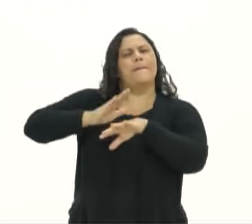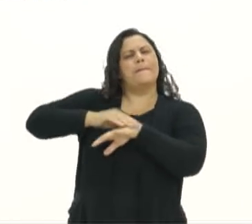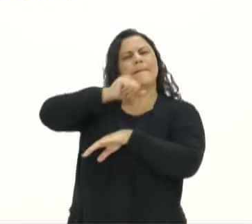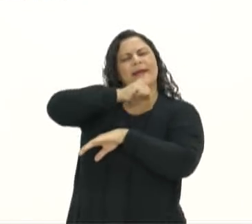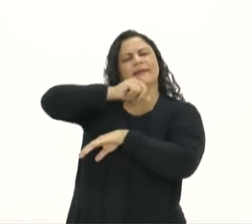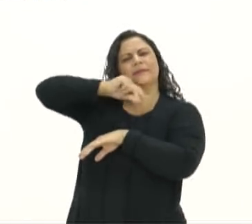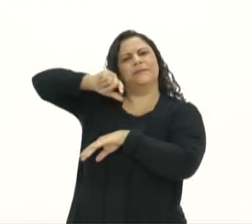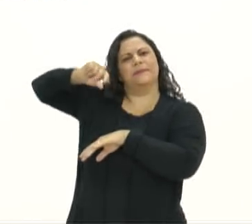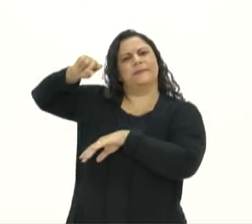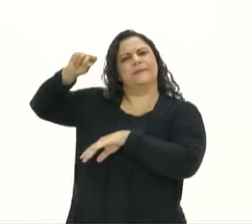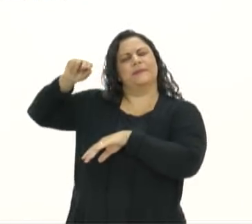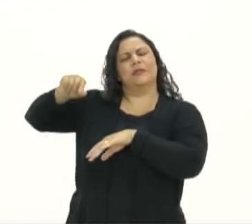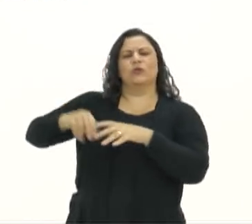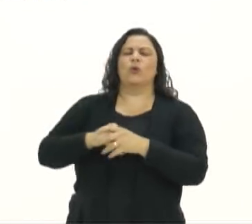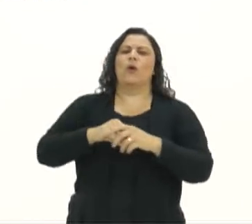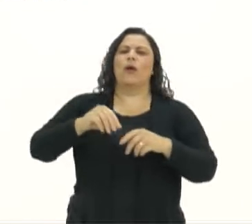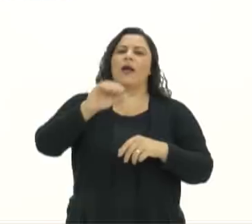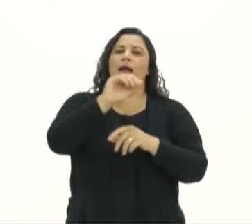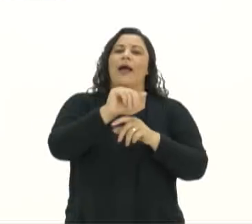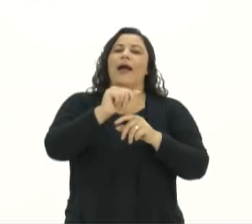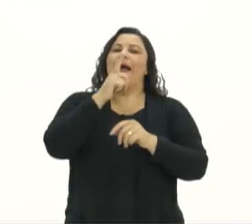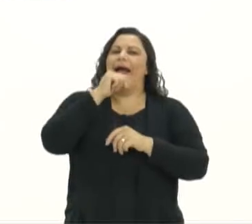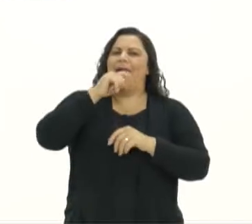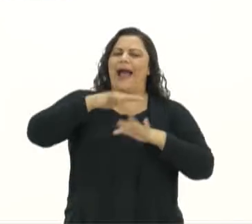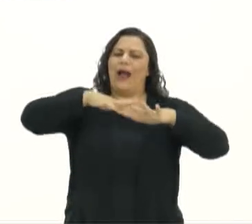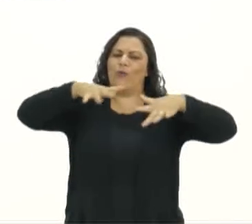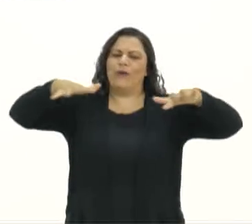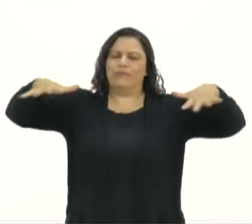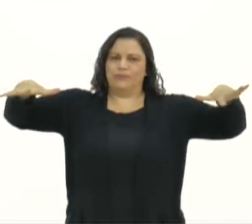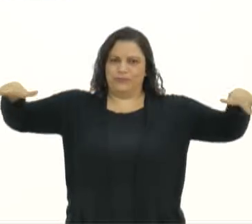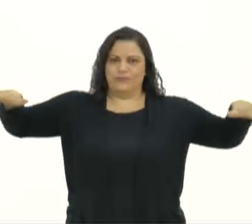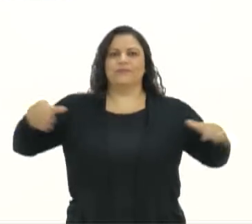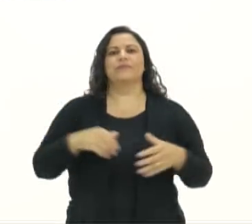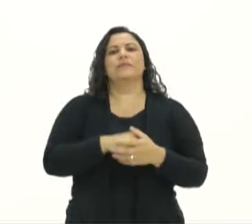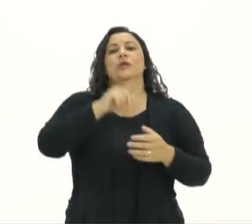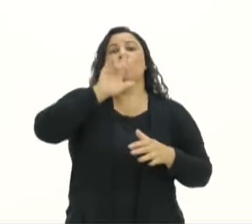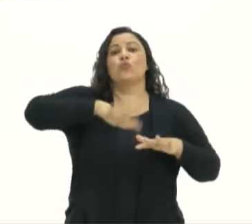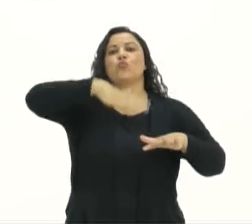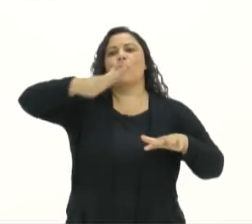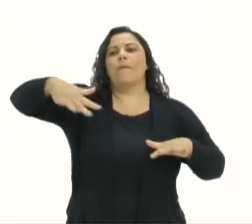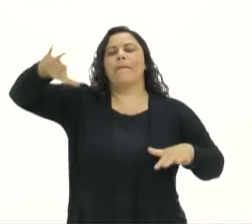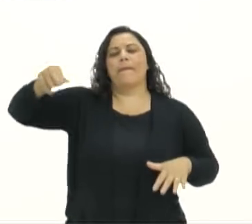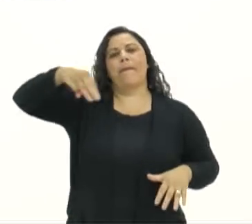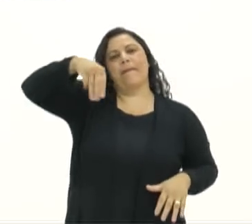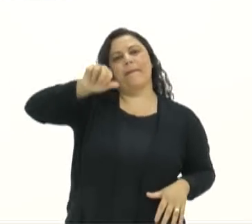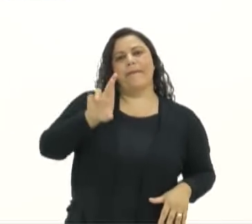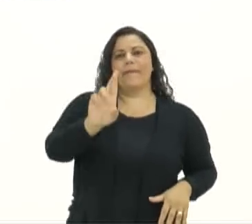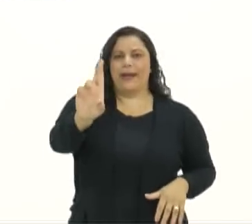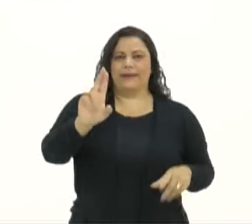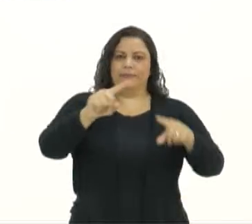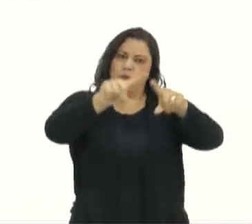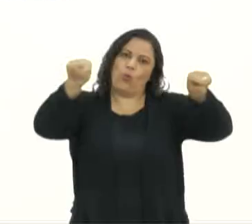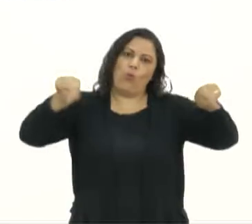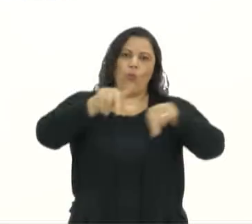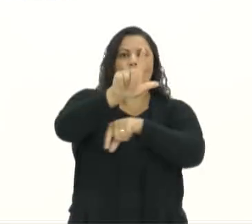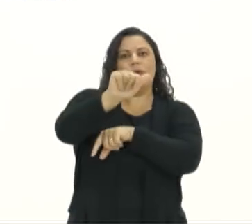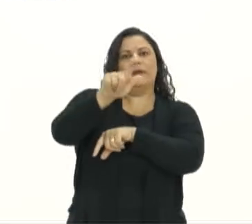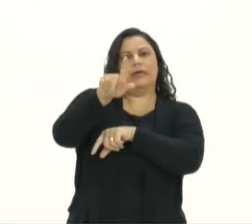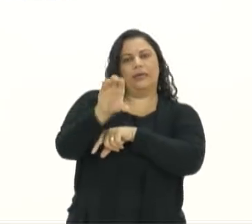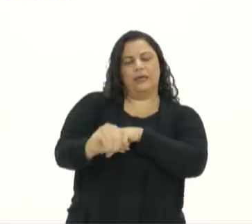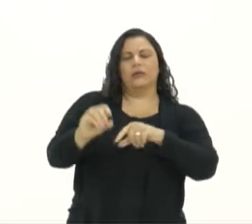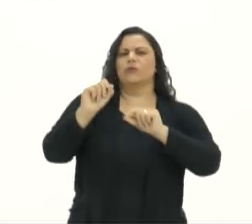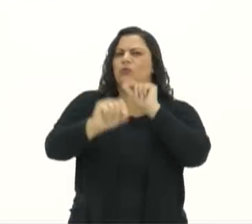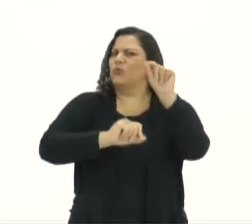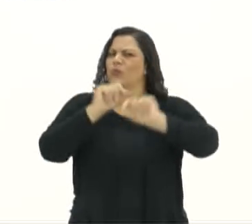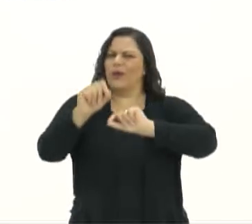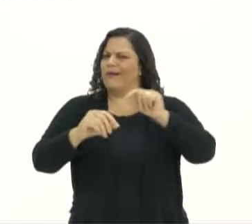águas abertas. Águas abertas significa que não é numa piscina, né? É no mar ou no lago. Qual é uma dessas provas